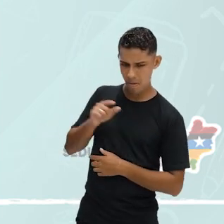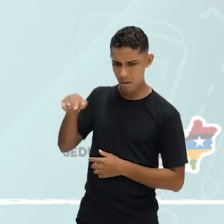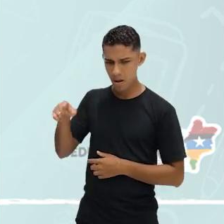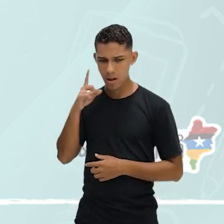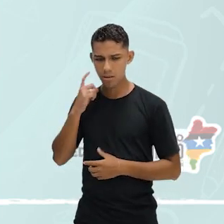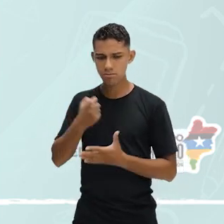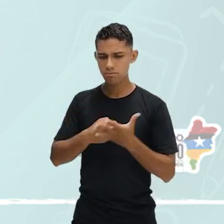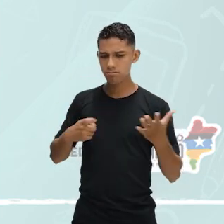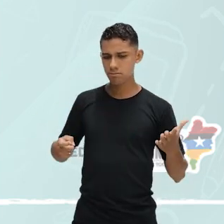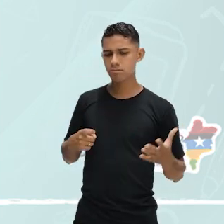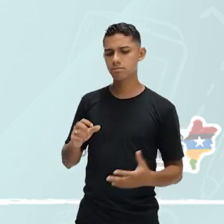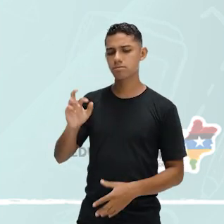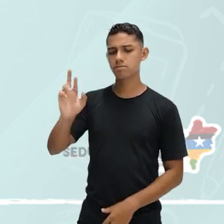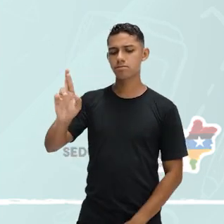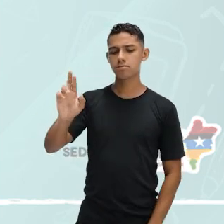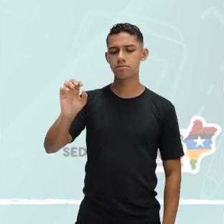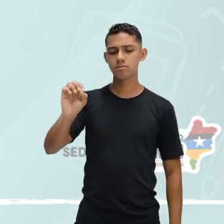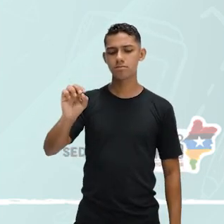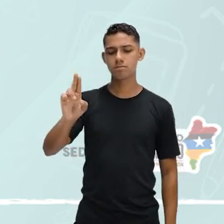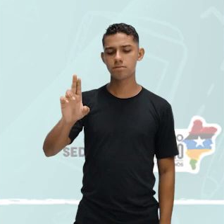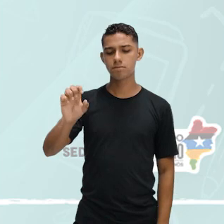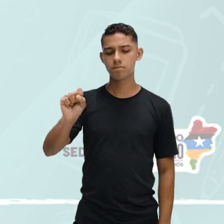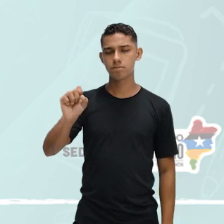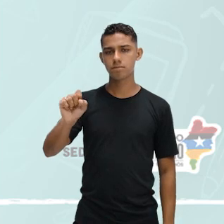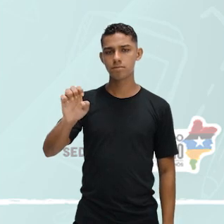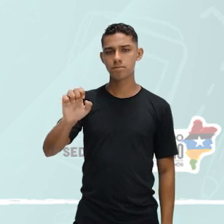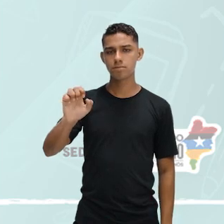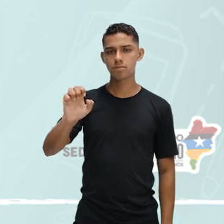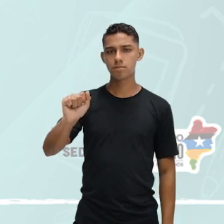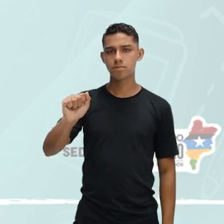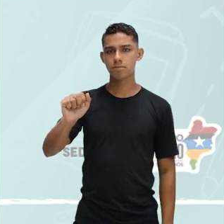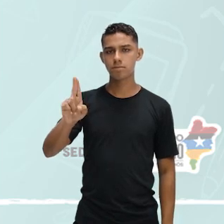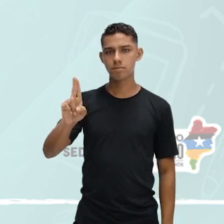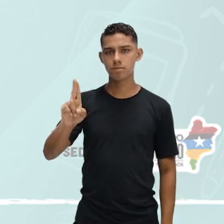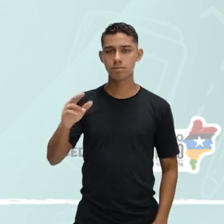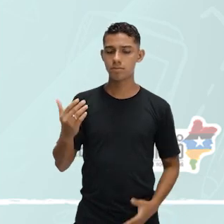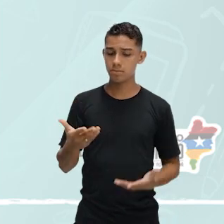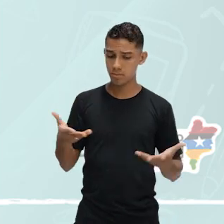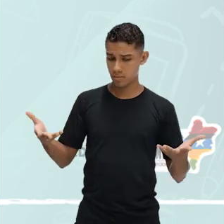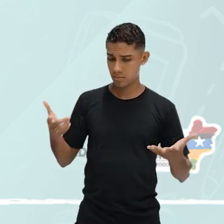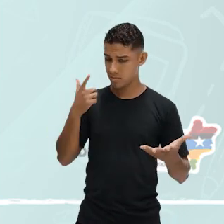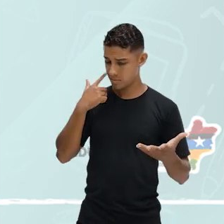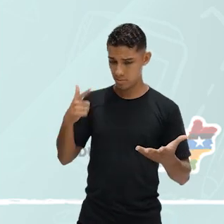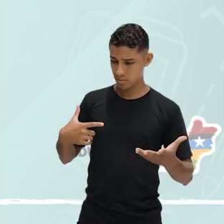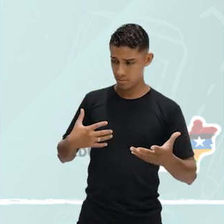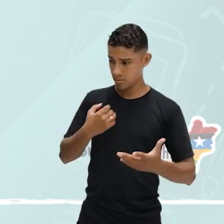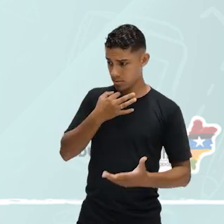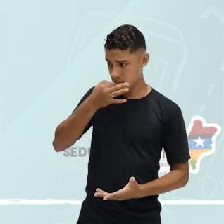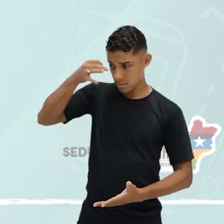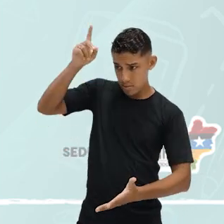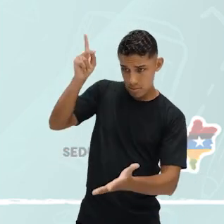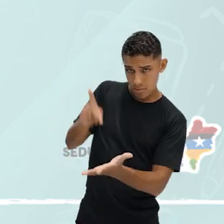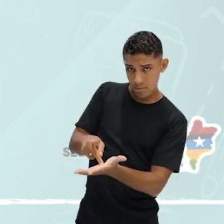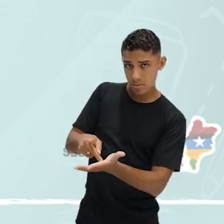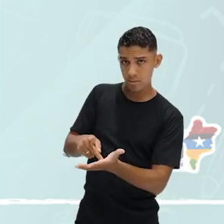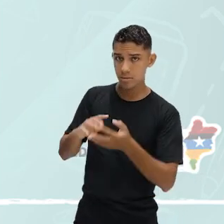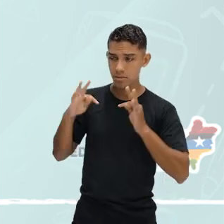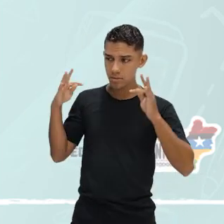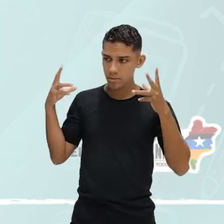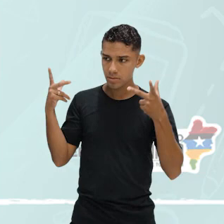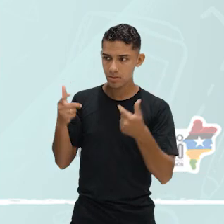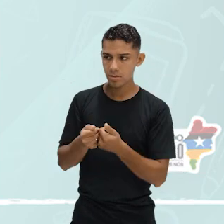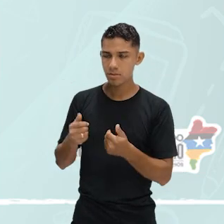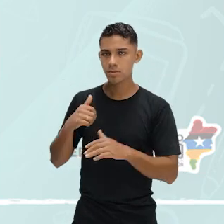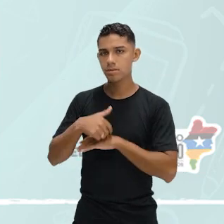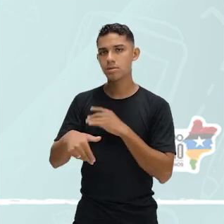sabem que é muito mais um marxismo, tá? Não é uma afirmação de todo